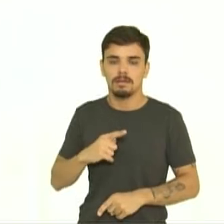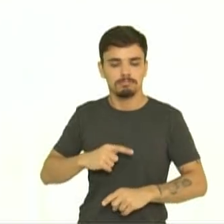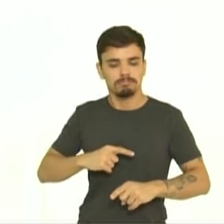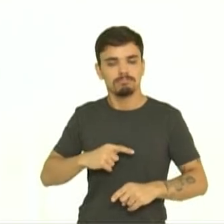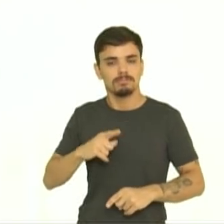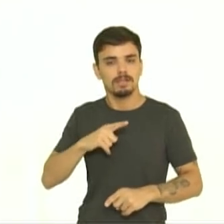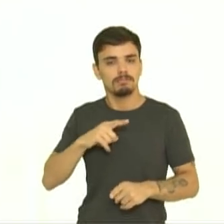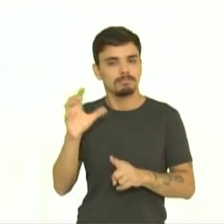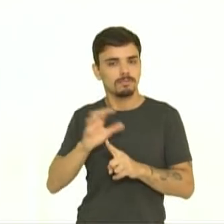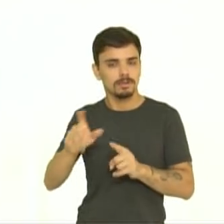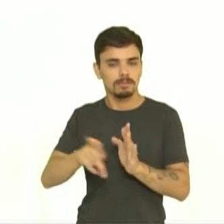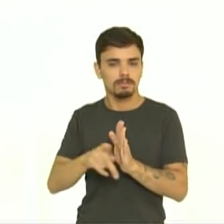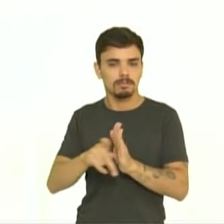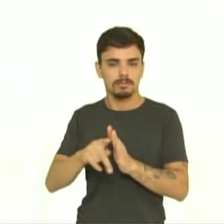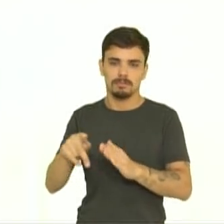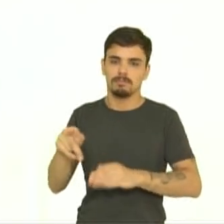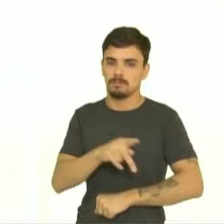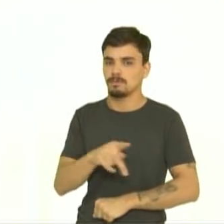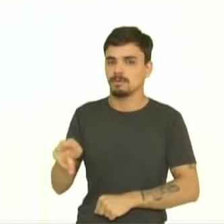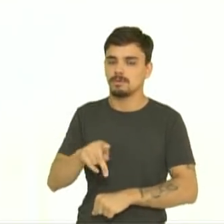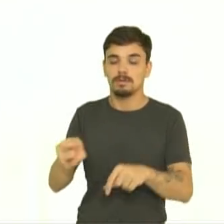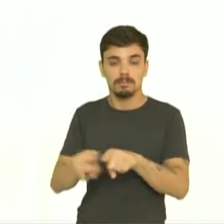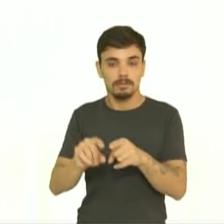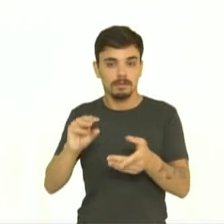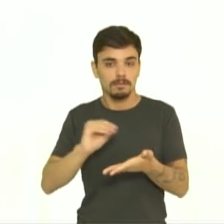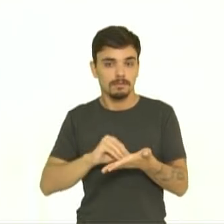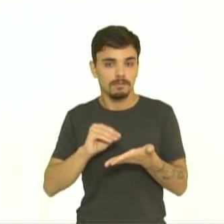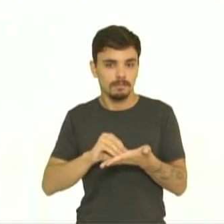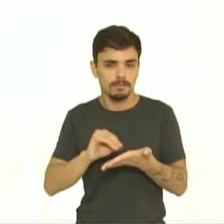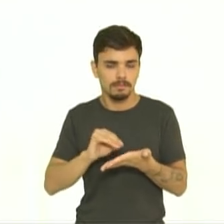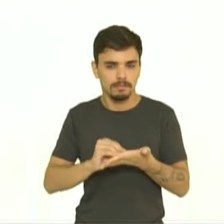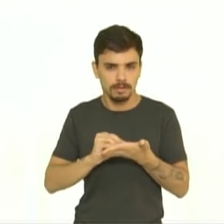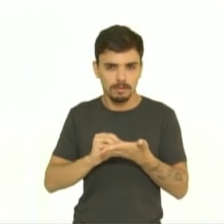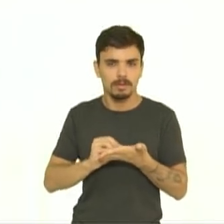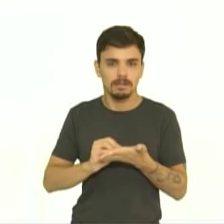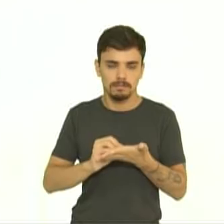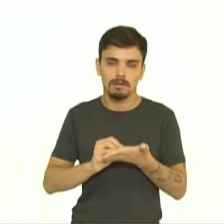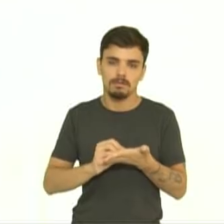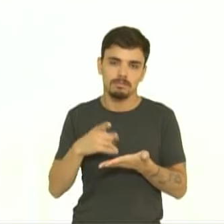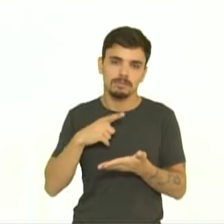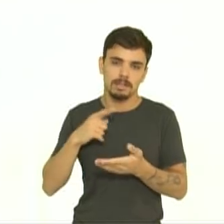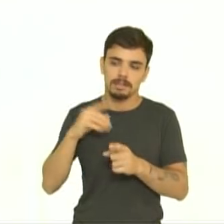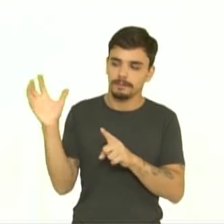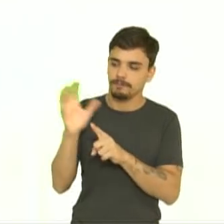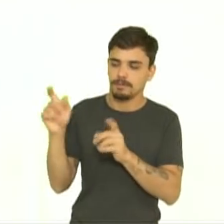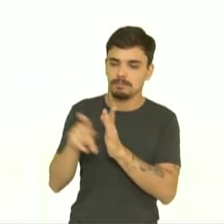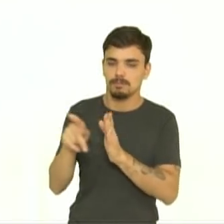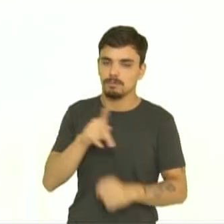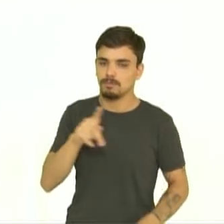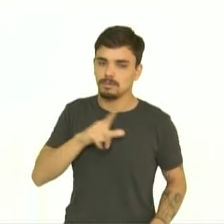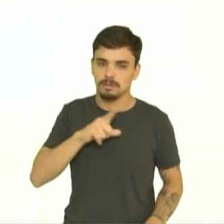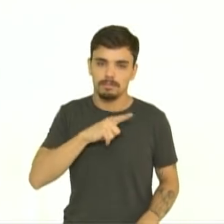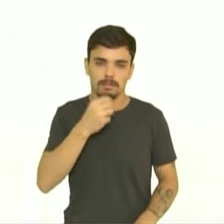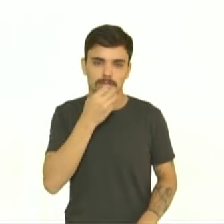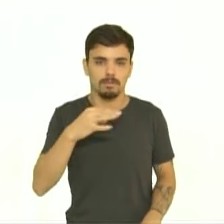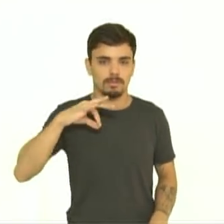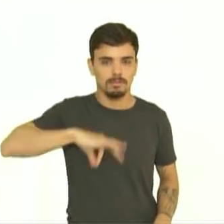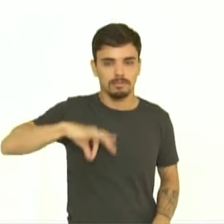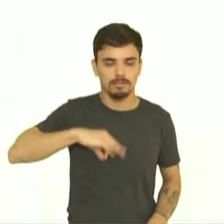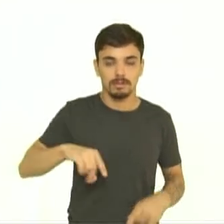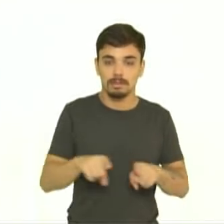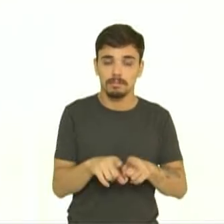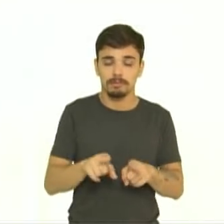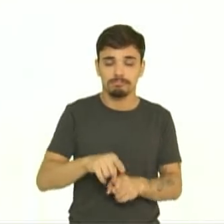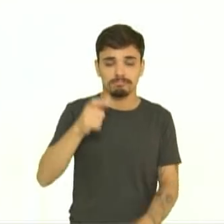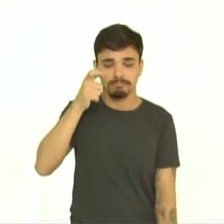professores, tá? Falta de incentivo e de boa remuneração. Fala também do